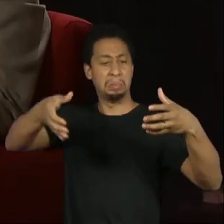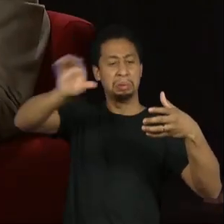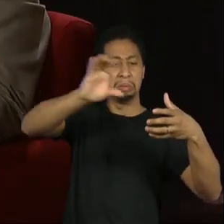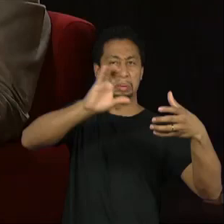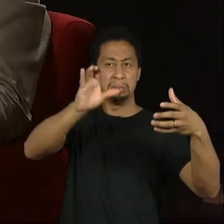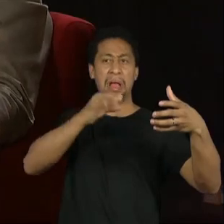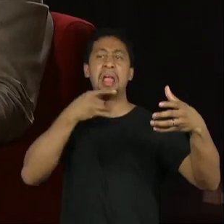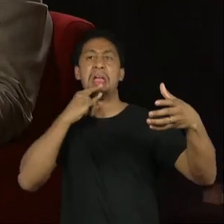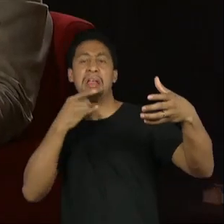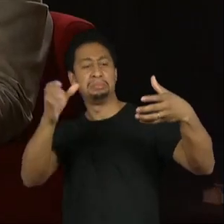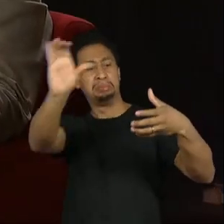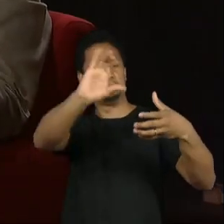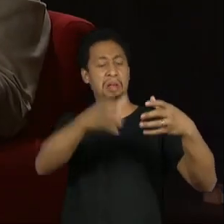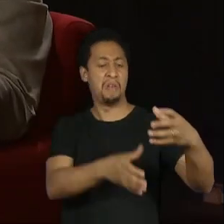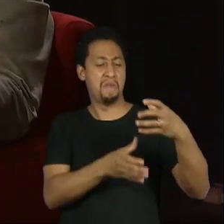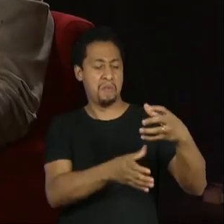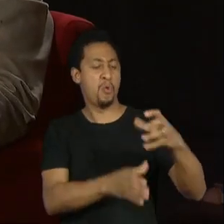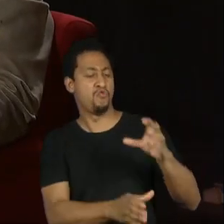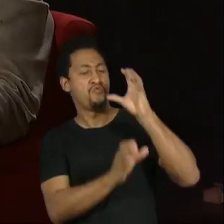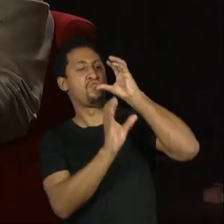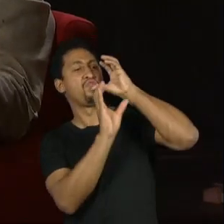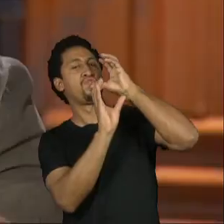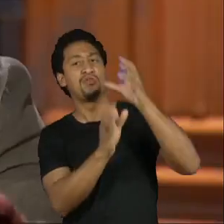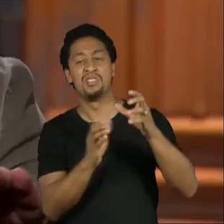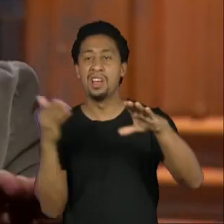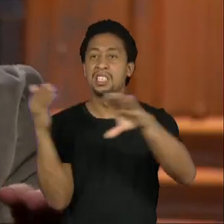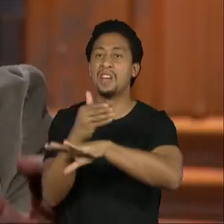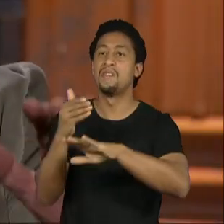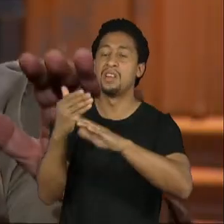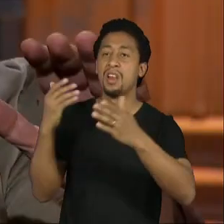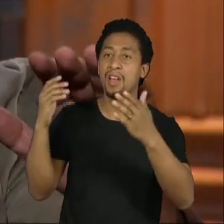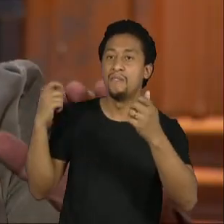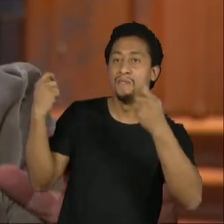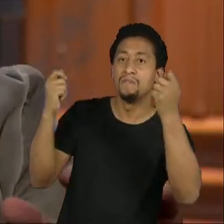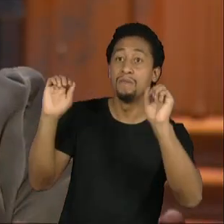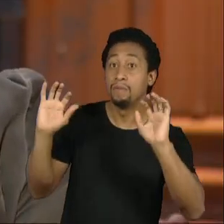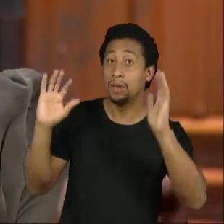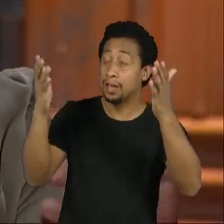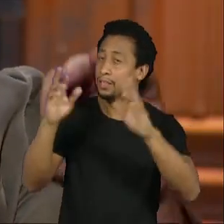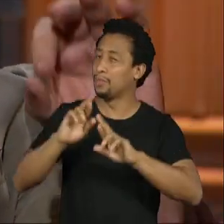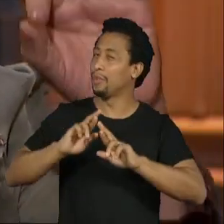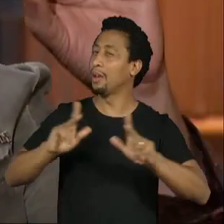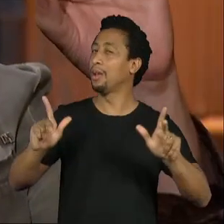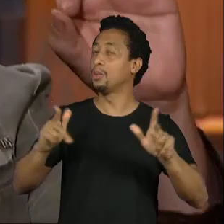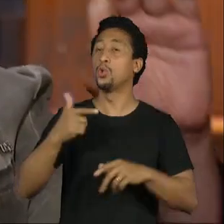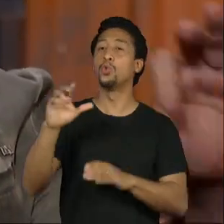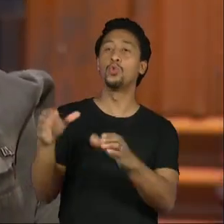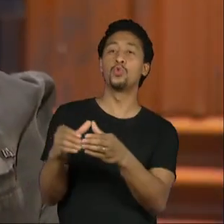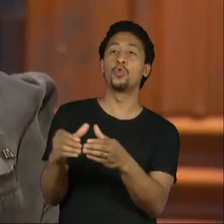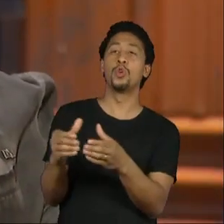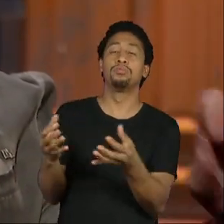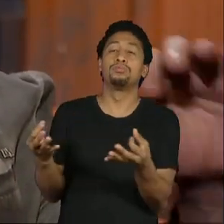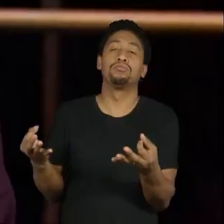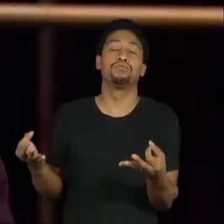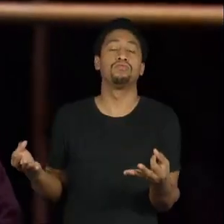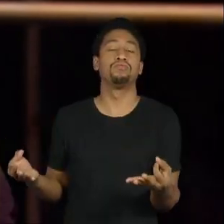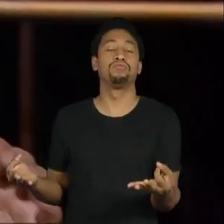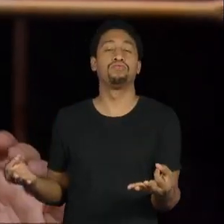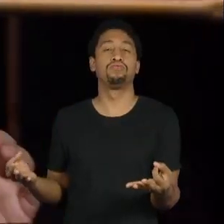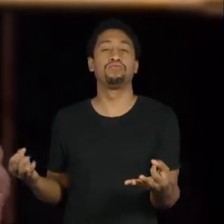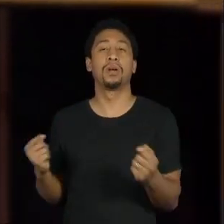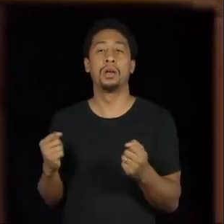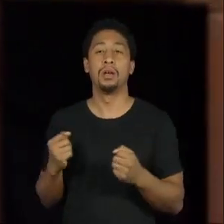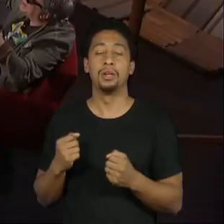e fazer a festa a feira dos outros grupos que que levantar cedo fazer aquecimento é é o